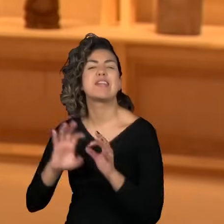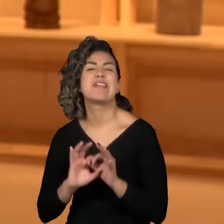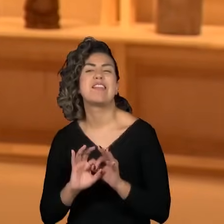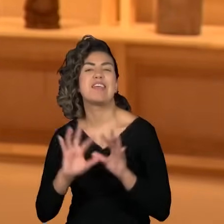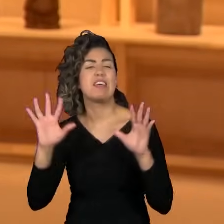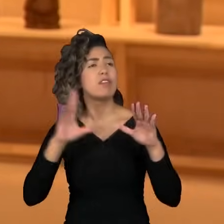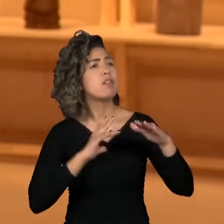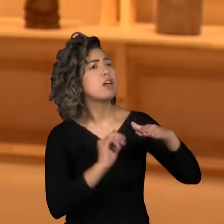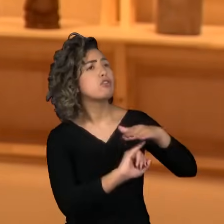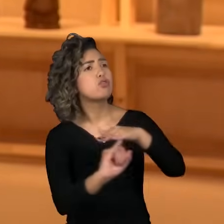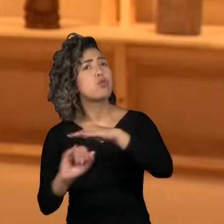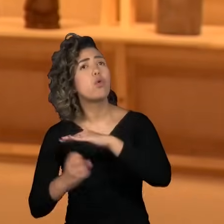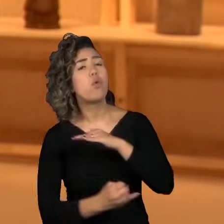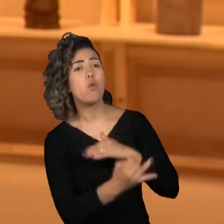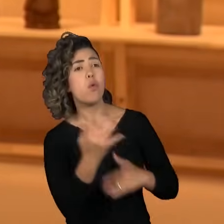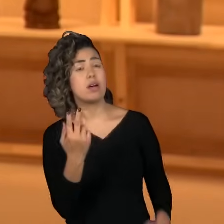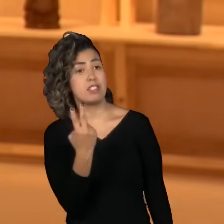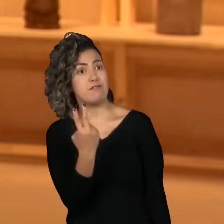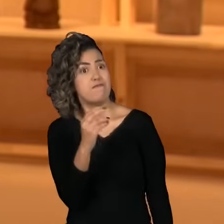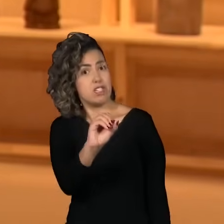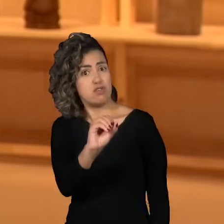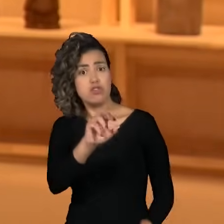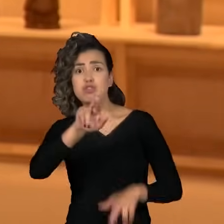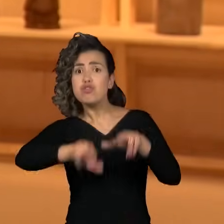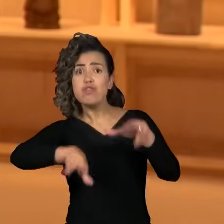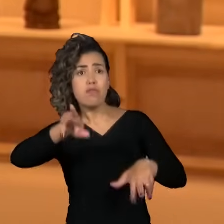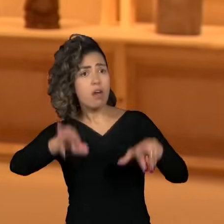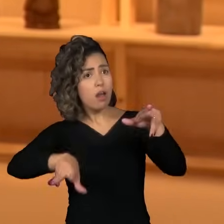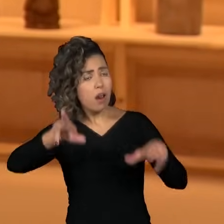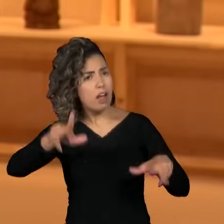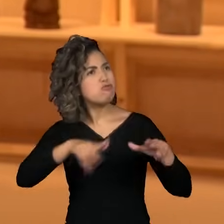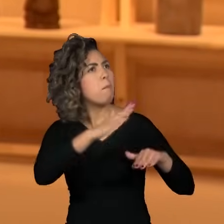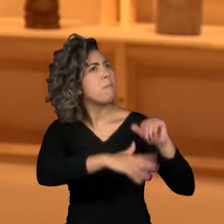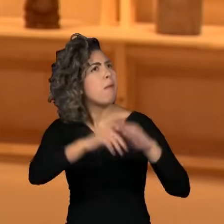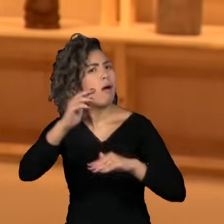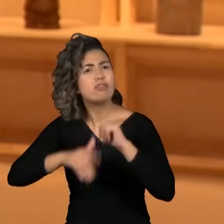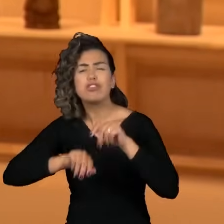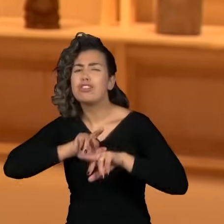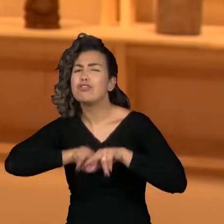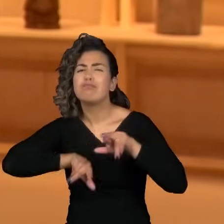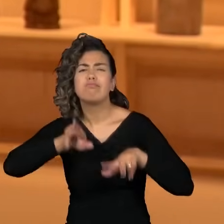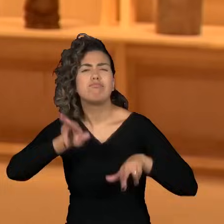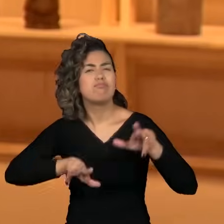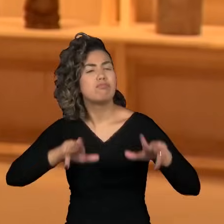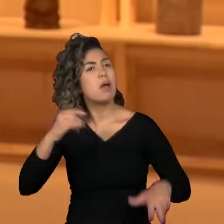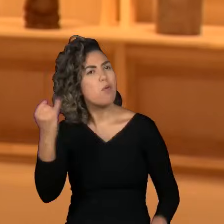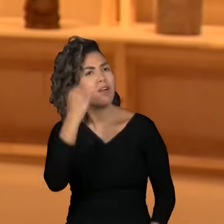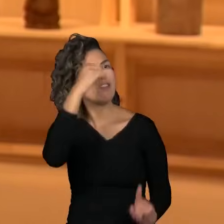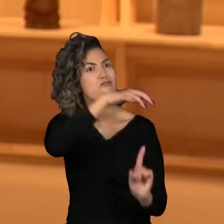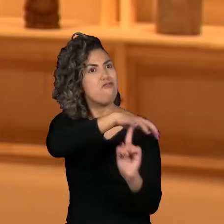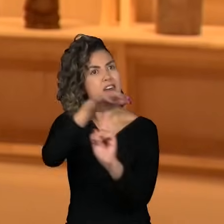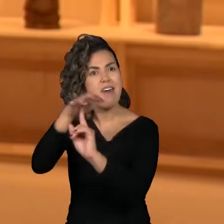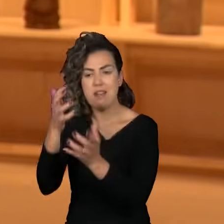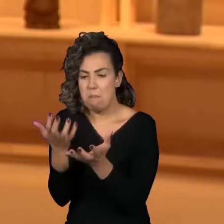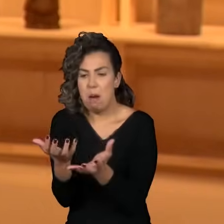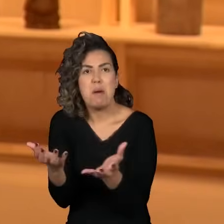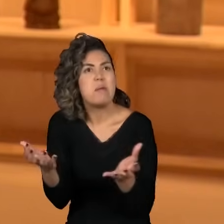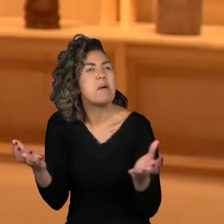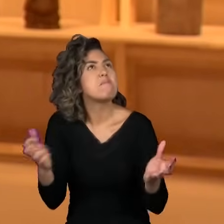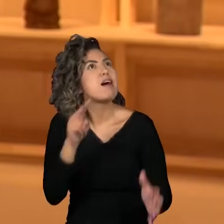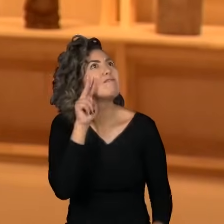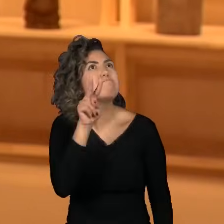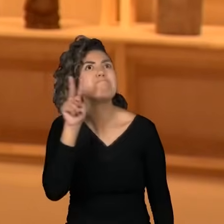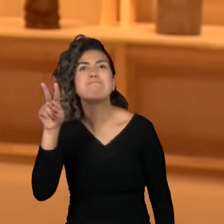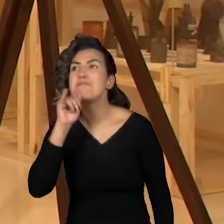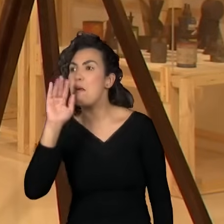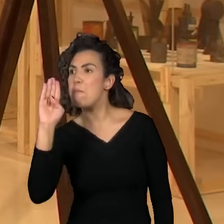são foco da exposição, que são muito diferentes, que têm práticas muito distintas. Então, trazer a ideia da feira, a ideia da